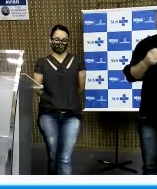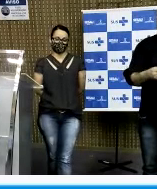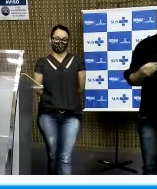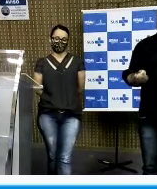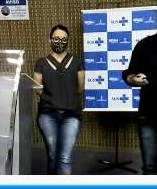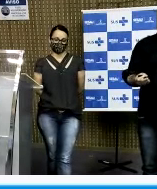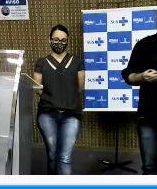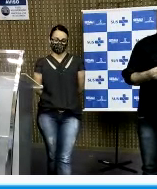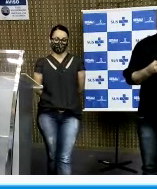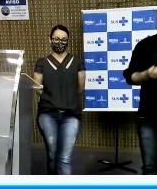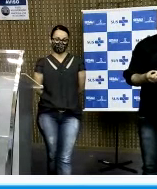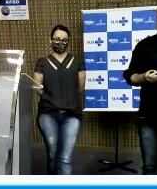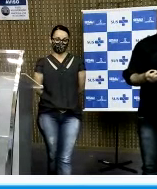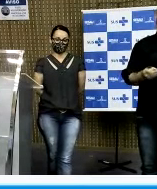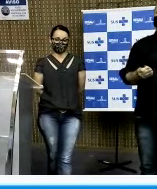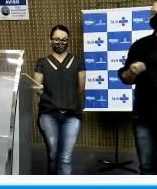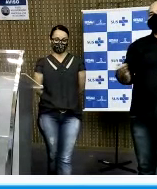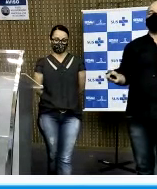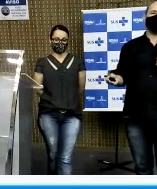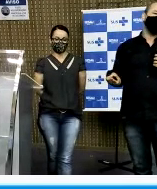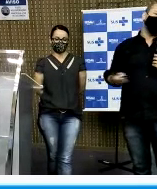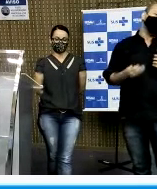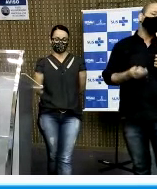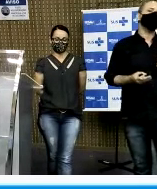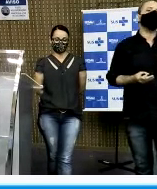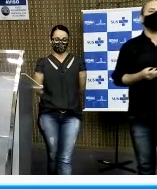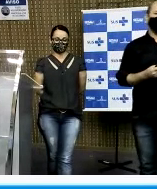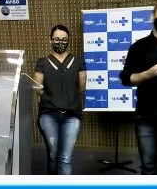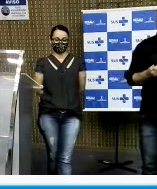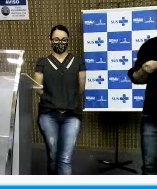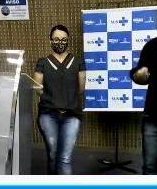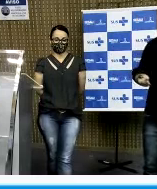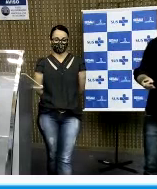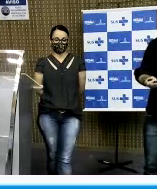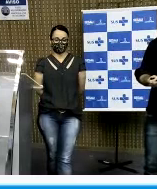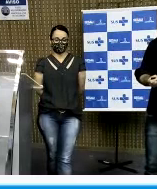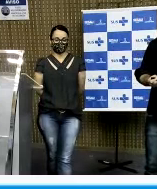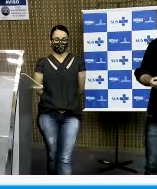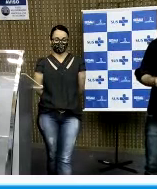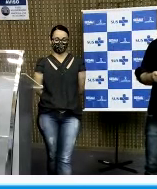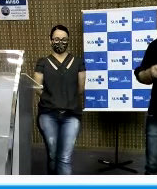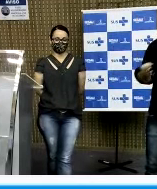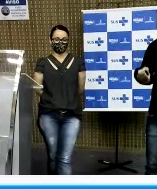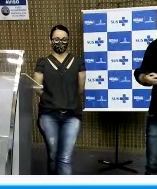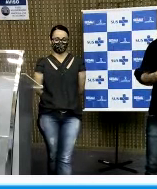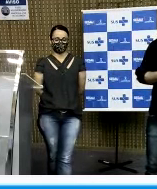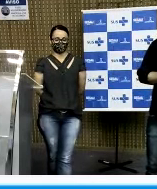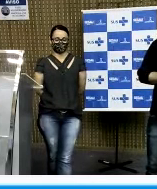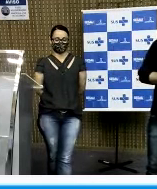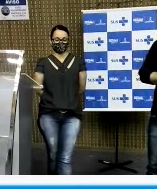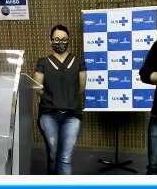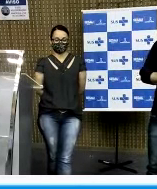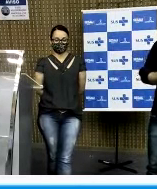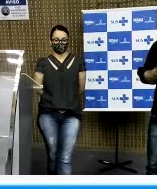exclusivo, ele não sai para visita, ele está dentro, tá, tendo uma característica da unidade básica de saúde, mas podendo ser acionado em